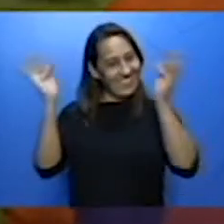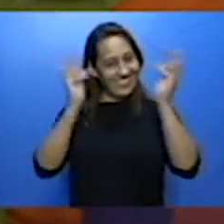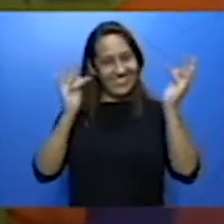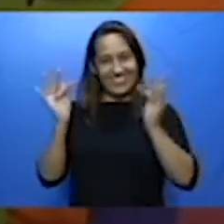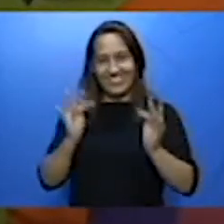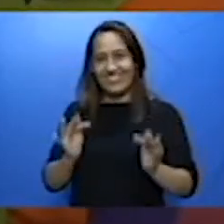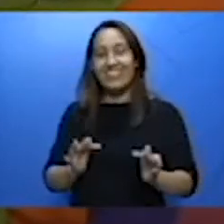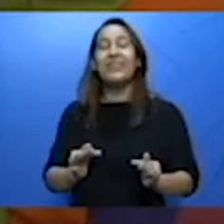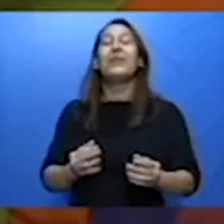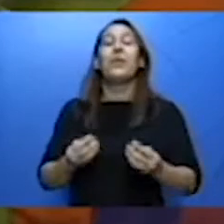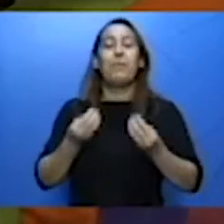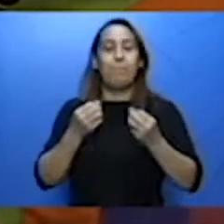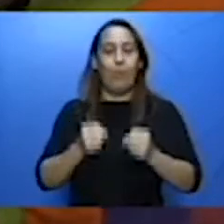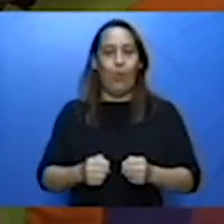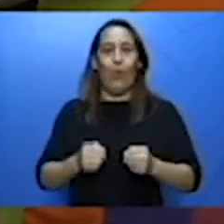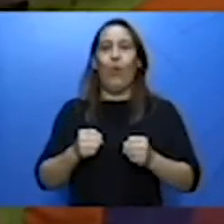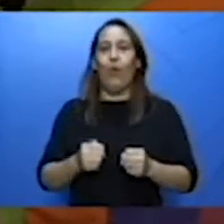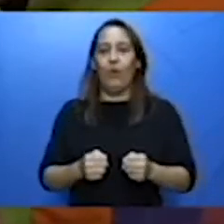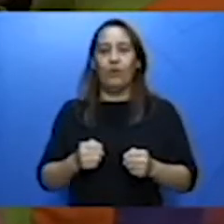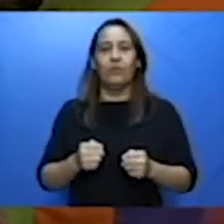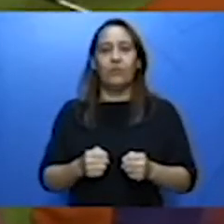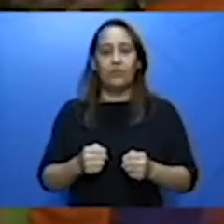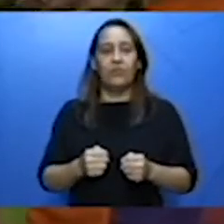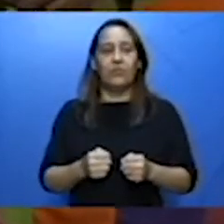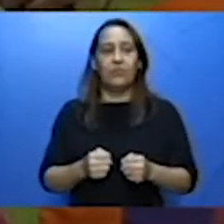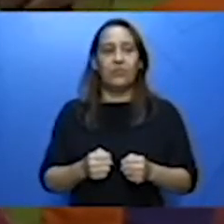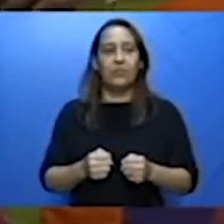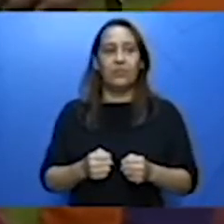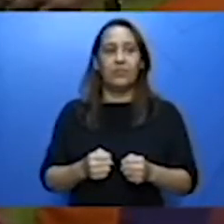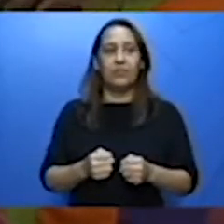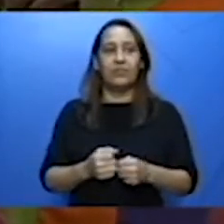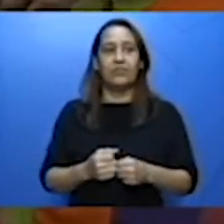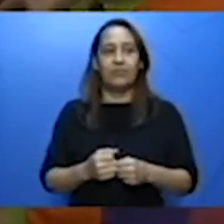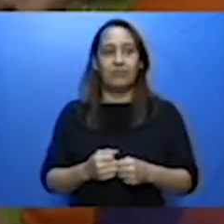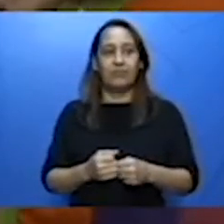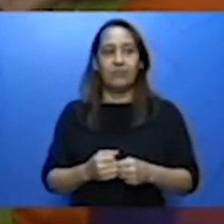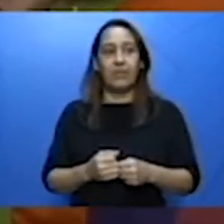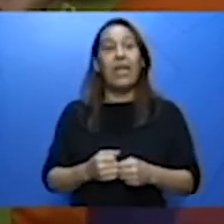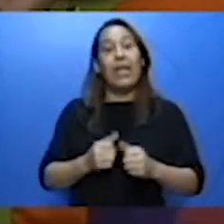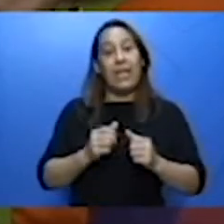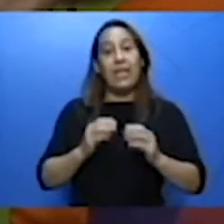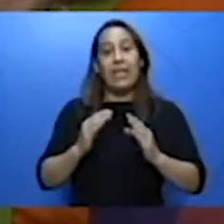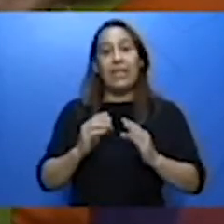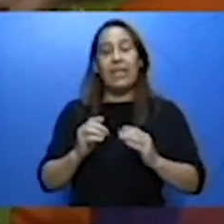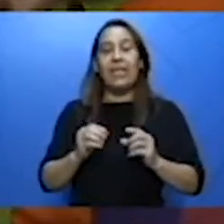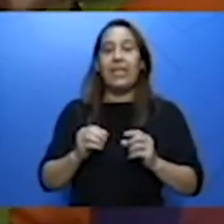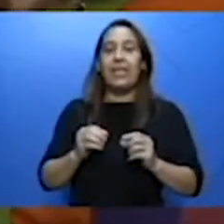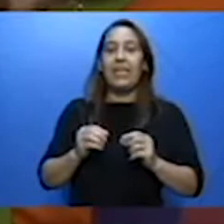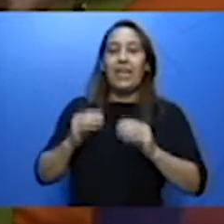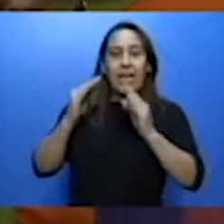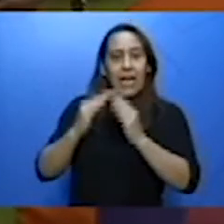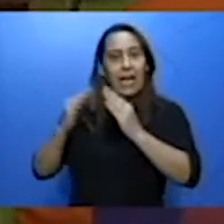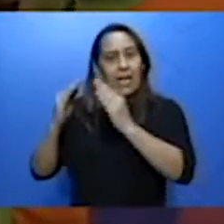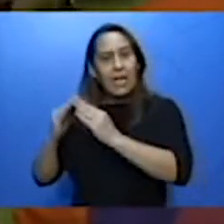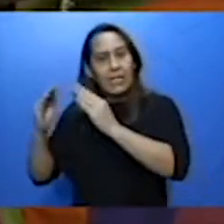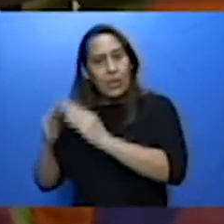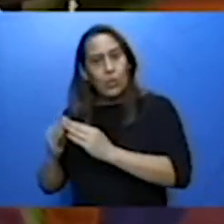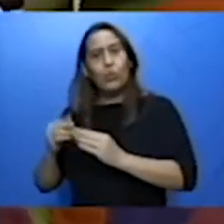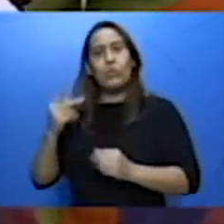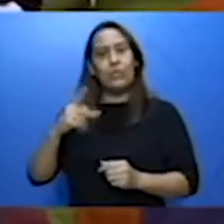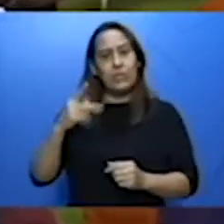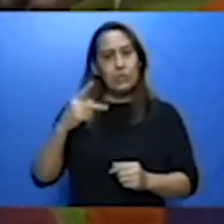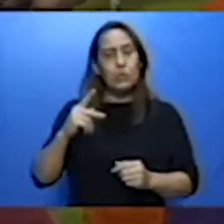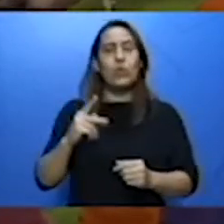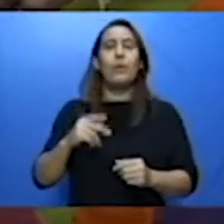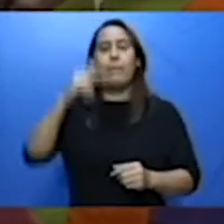morar com a dezena? Pode, claro que pode. Você é dezena? Dezenas moram com dezenas. Ah,